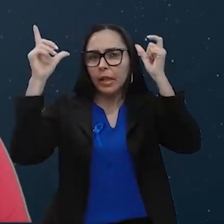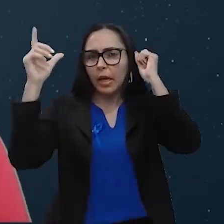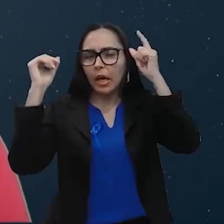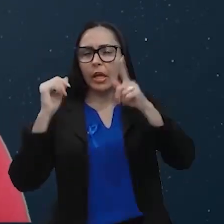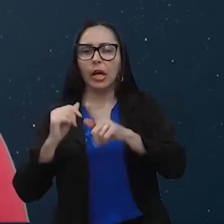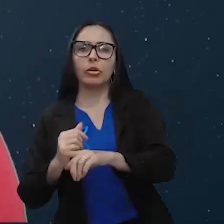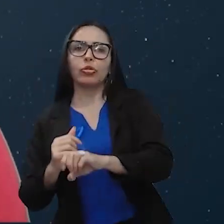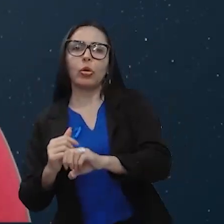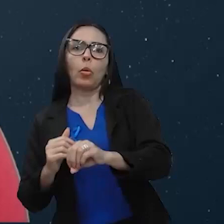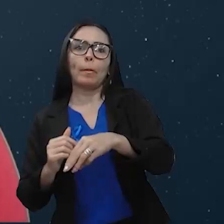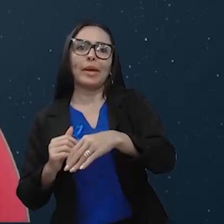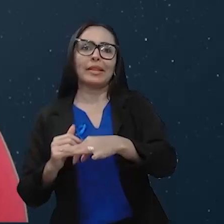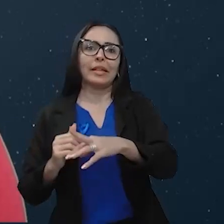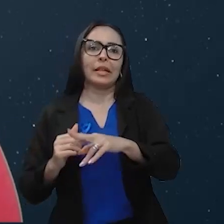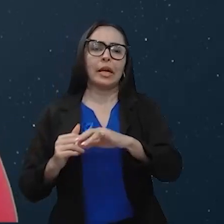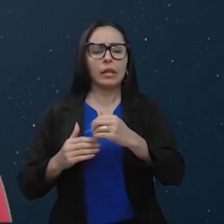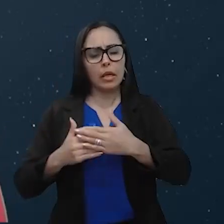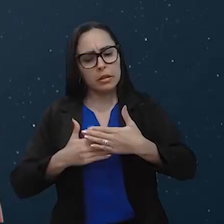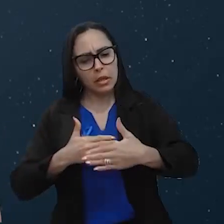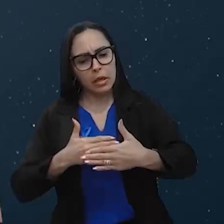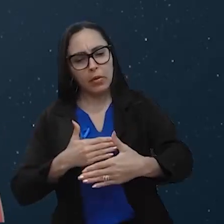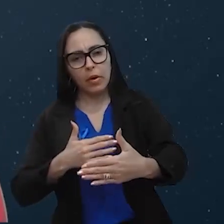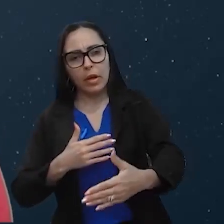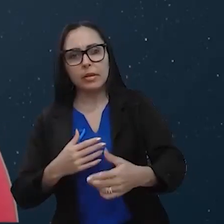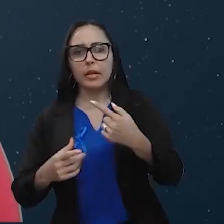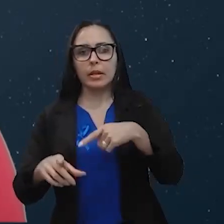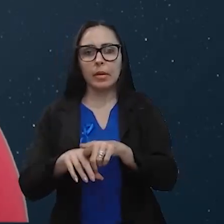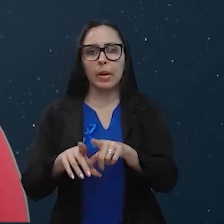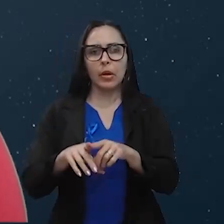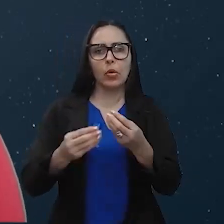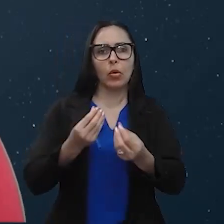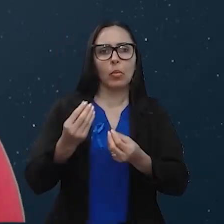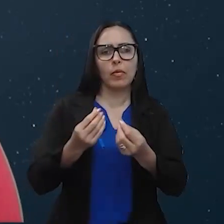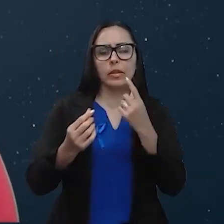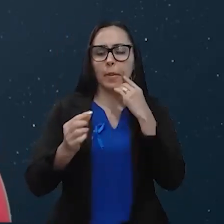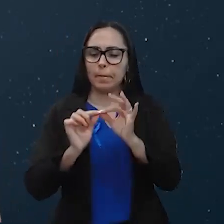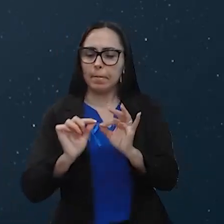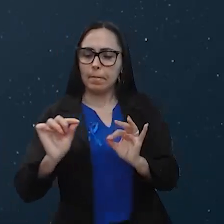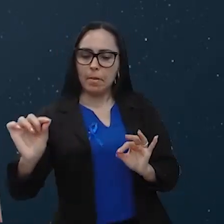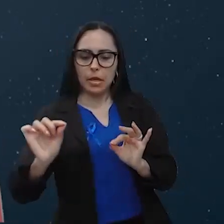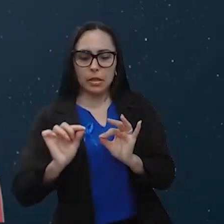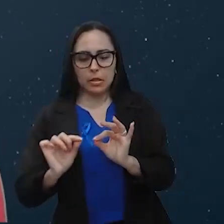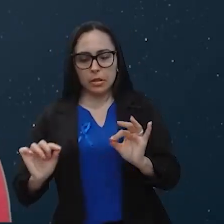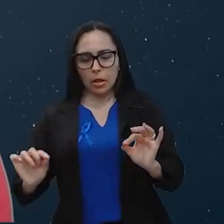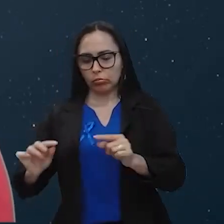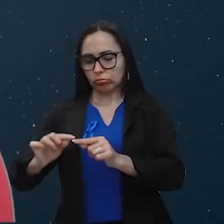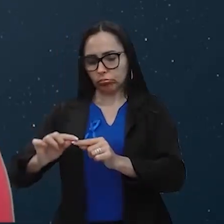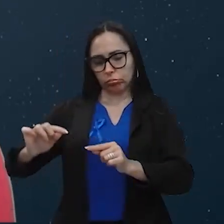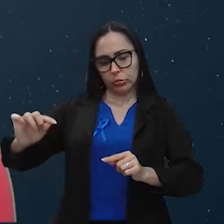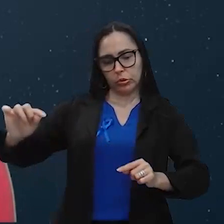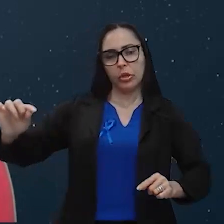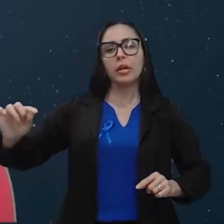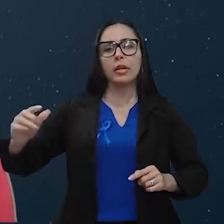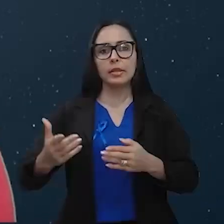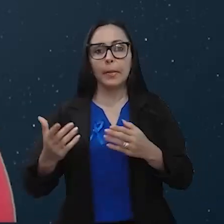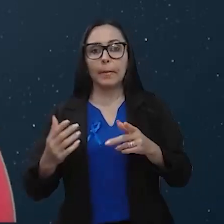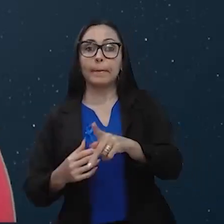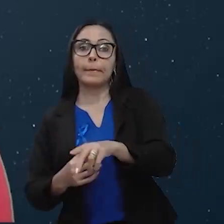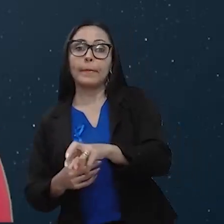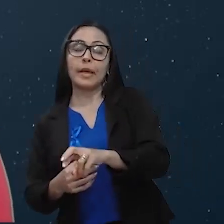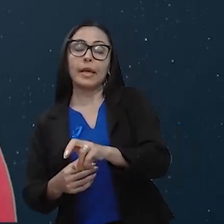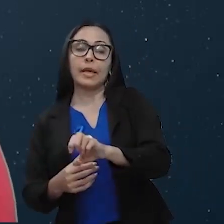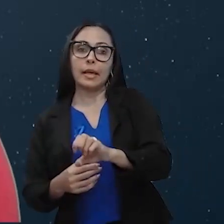na sequência trouxemos aí como fazer a medição de distâncias, logo perímetro de polígonos, por